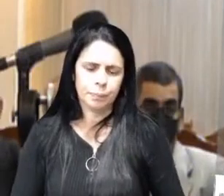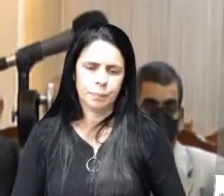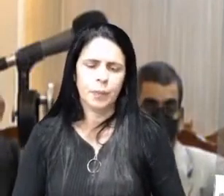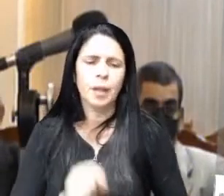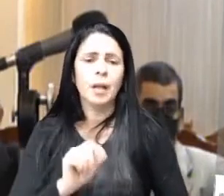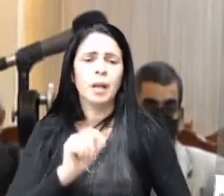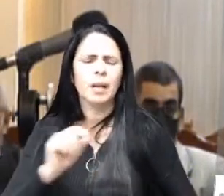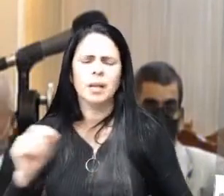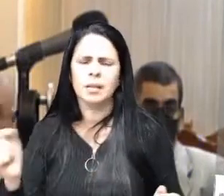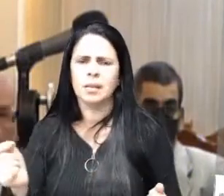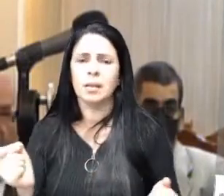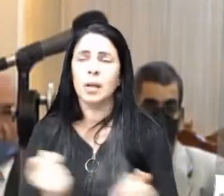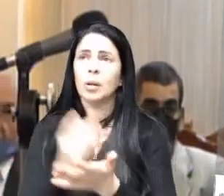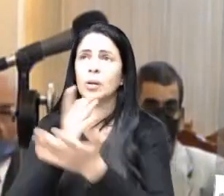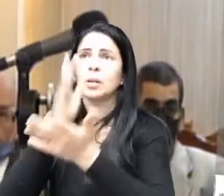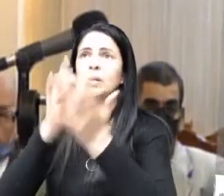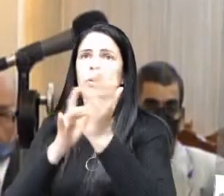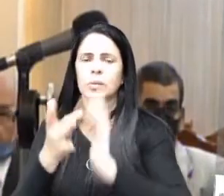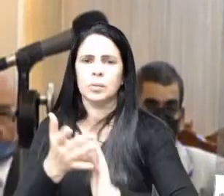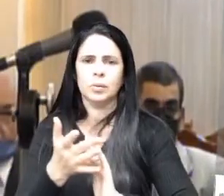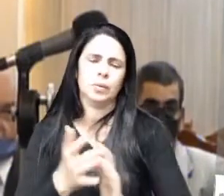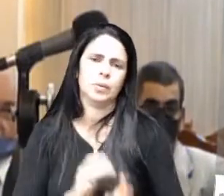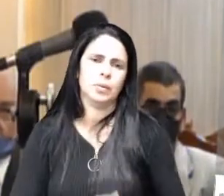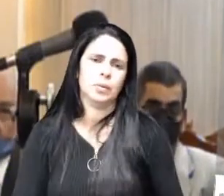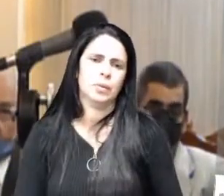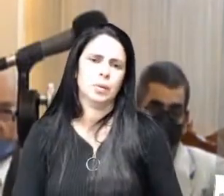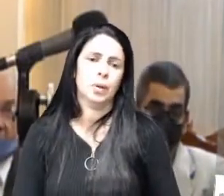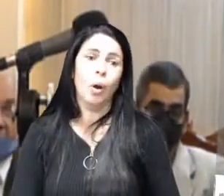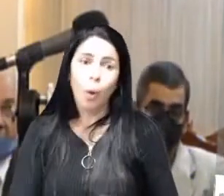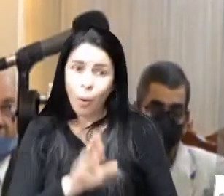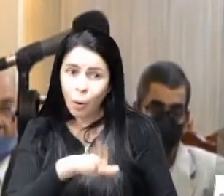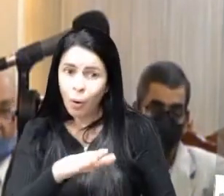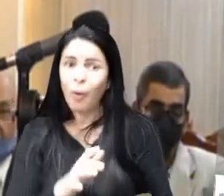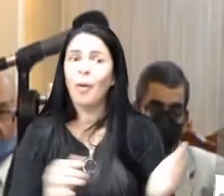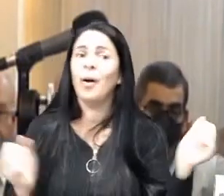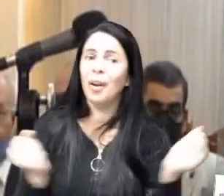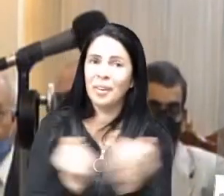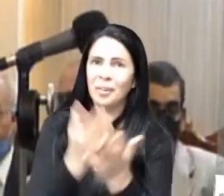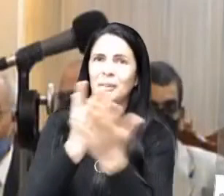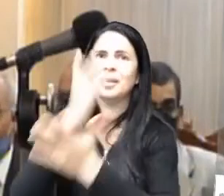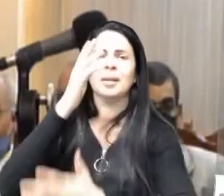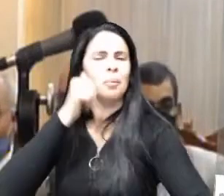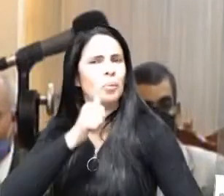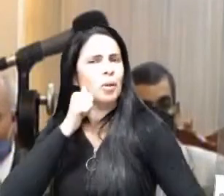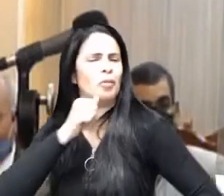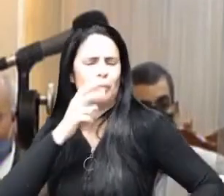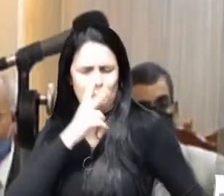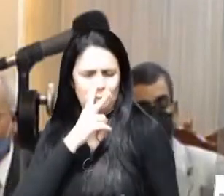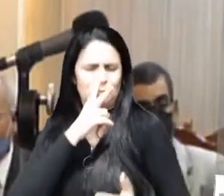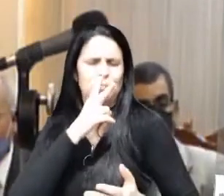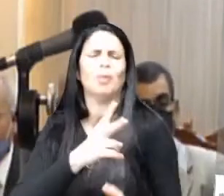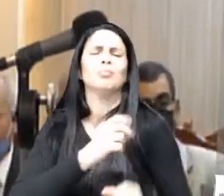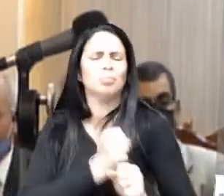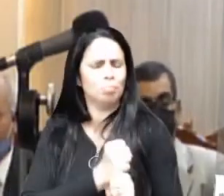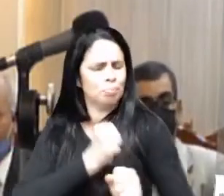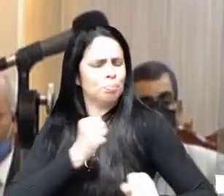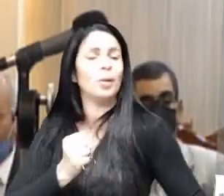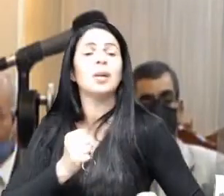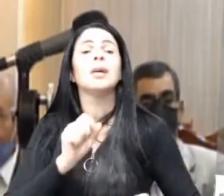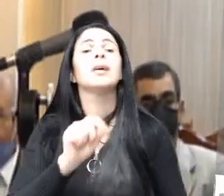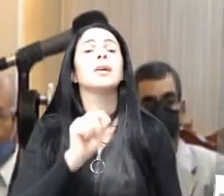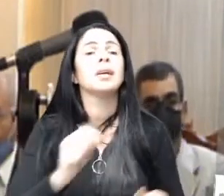Quem dá glória a Jesus? O glória da mulher foi mais forte. Quem dá glória a